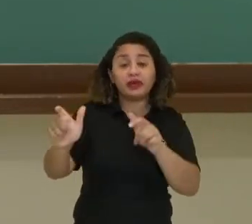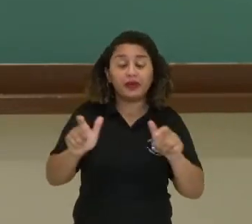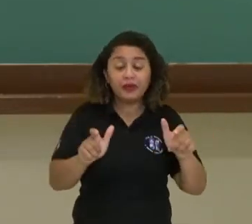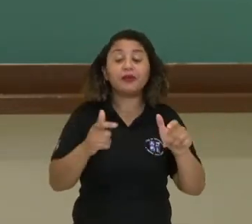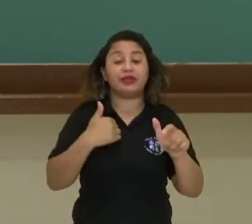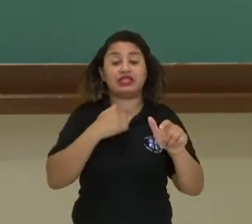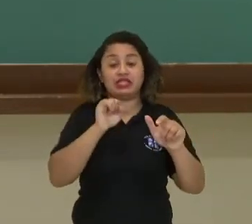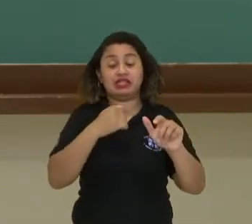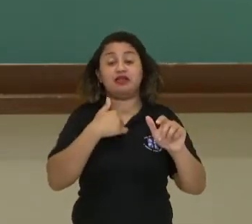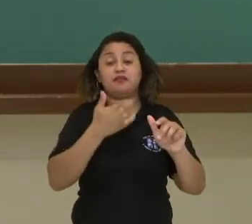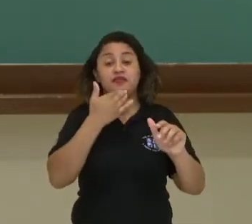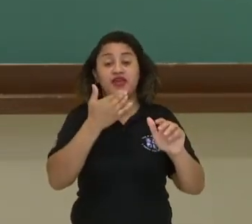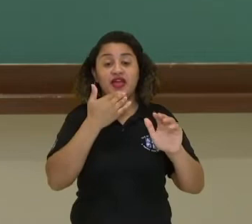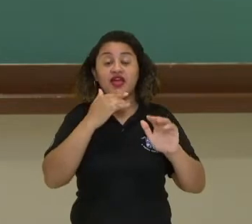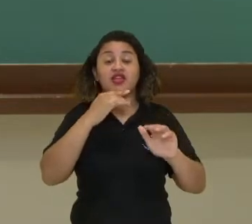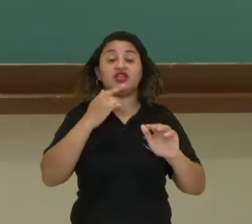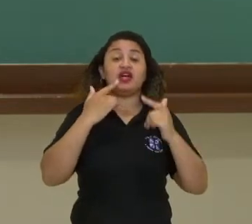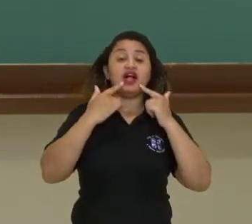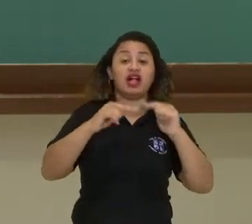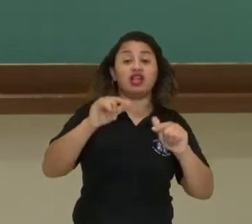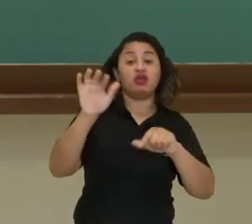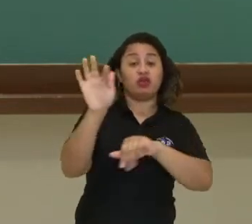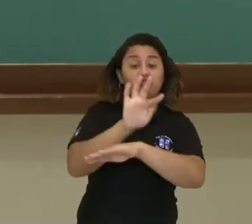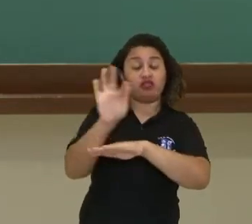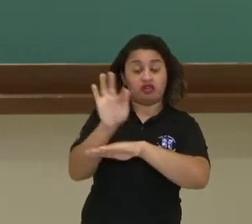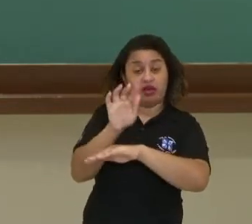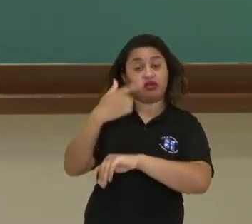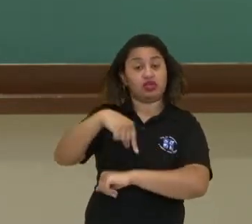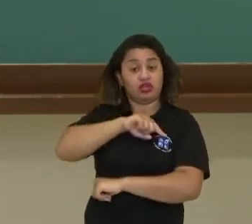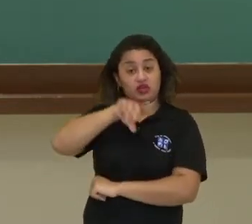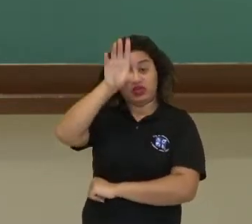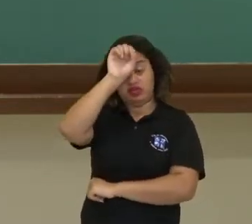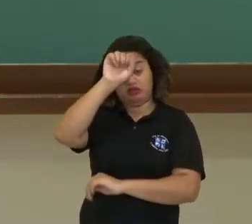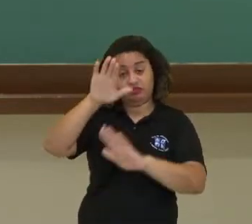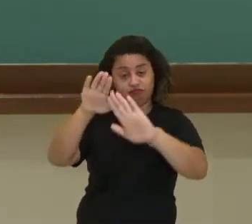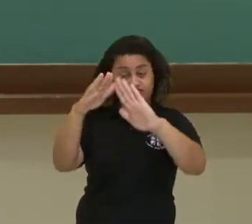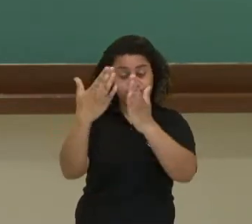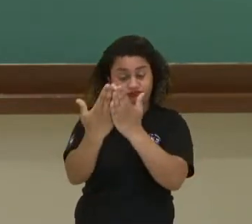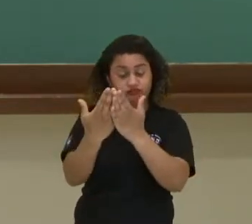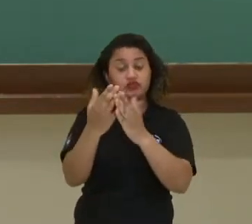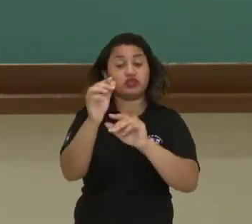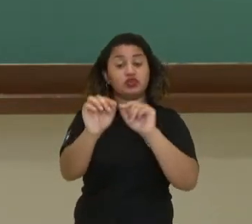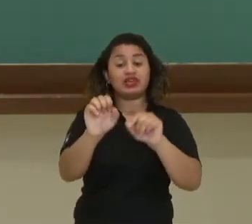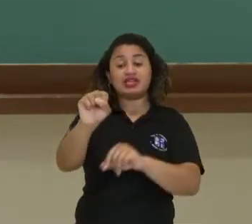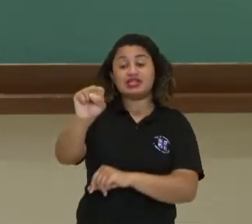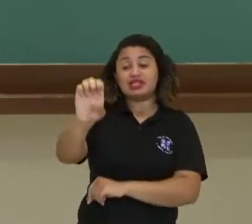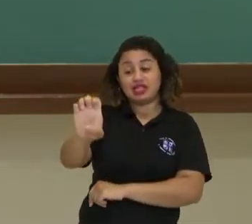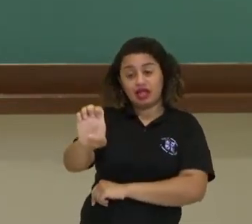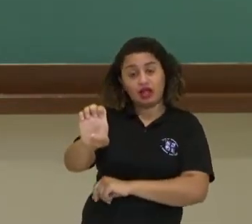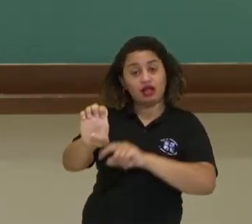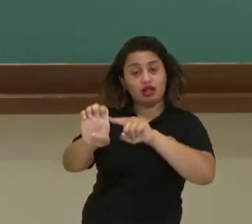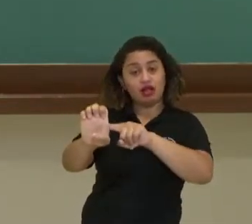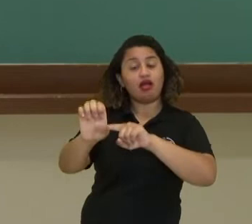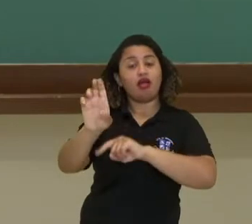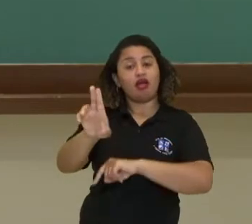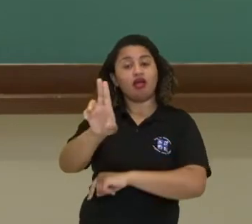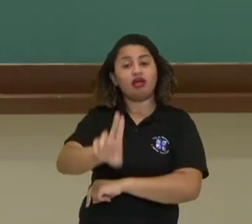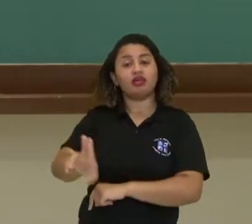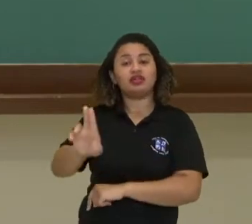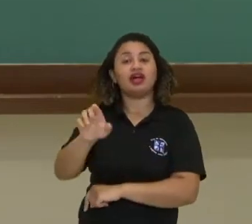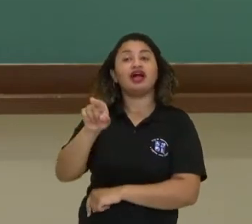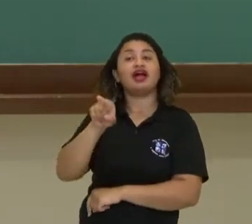exige a norma culta e é a norma culta que a gente aprende aqui na escola o pronomes se é utilizado para